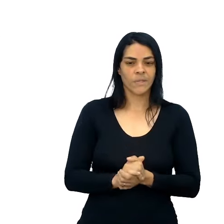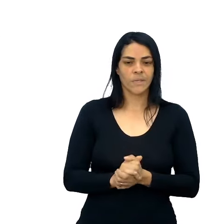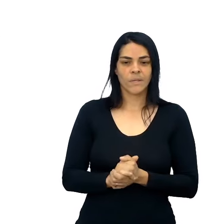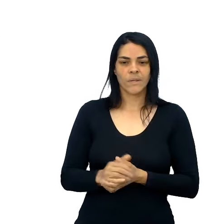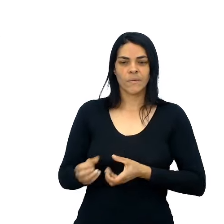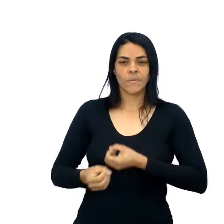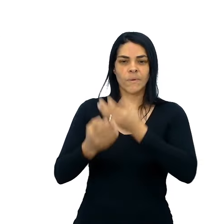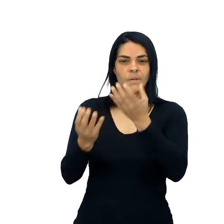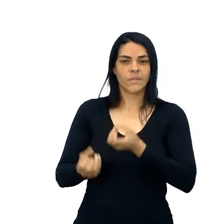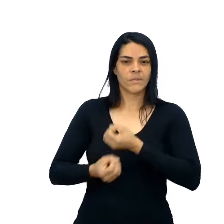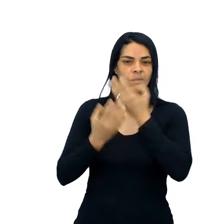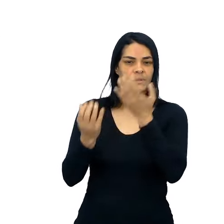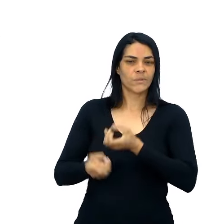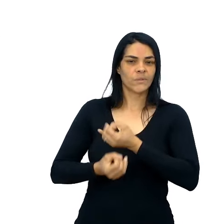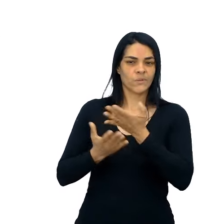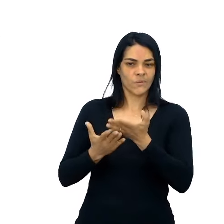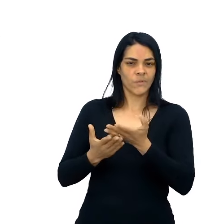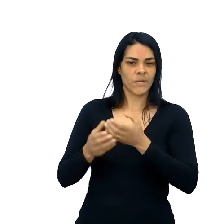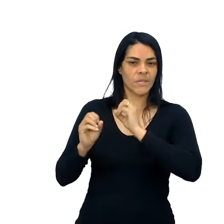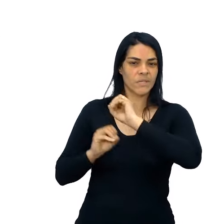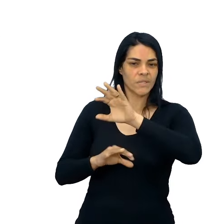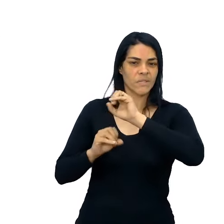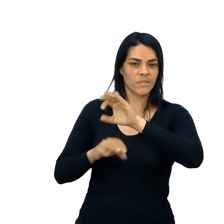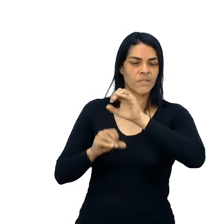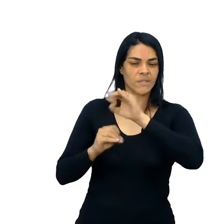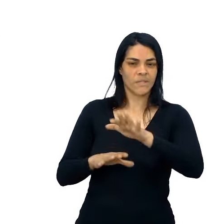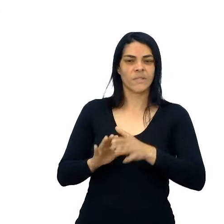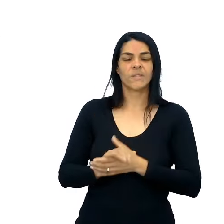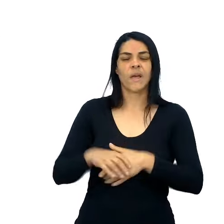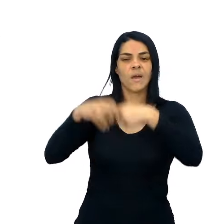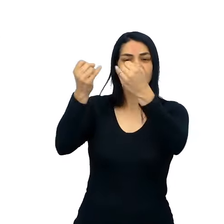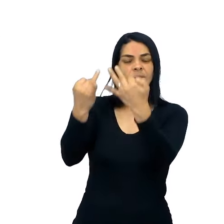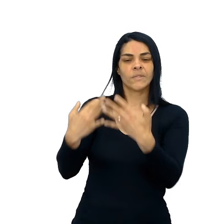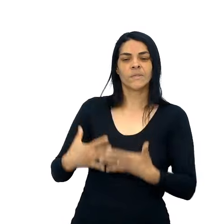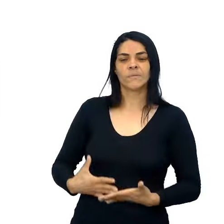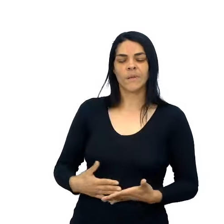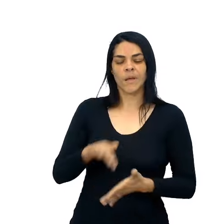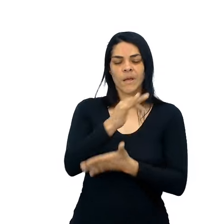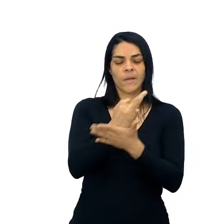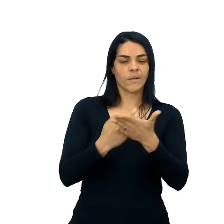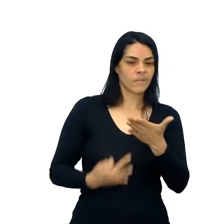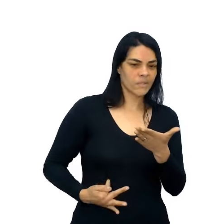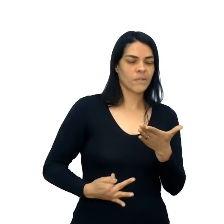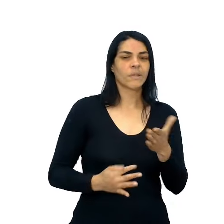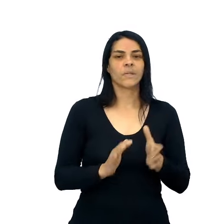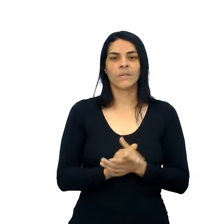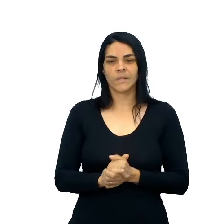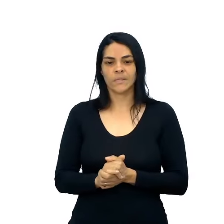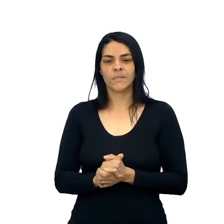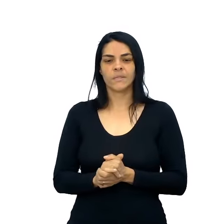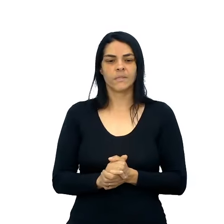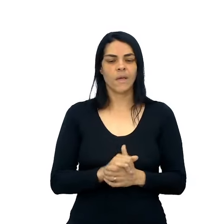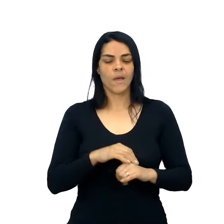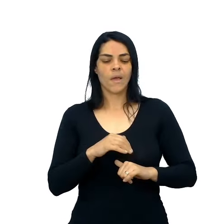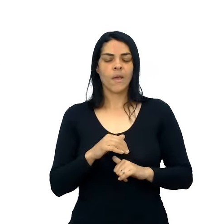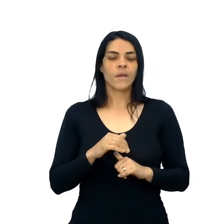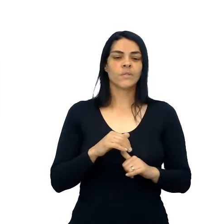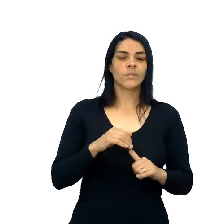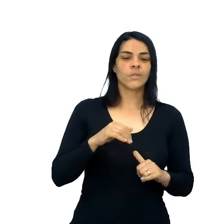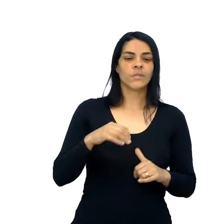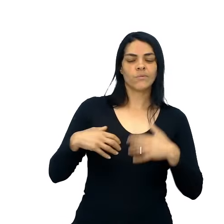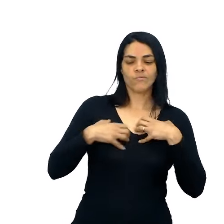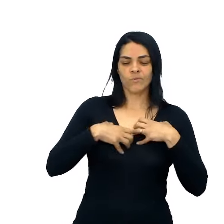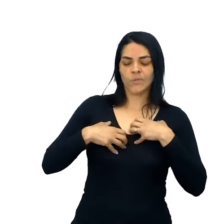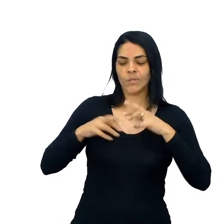instruir e prescrever, não é? Textos que trazem aspectos relacionados à regulação mútua de comportamentos, nós